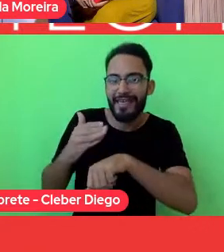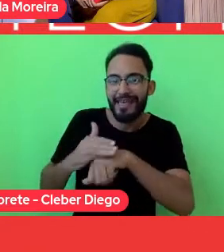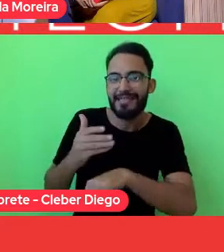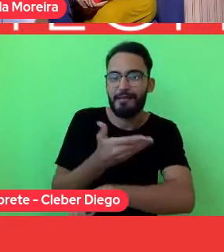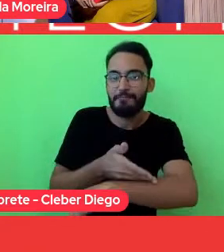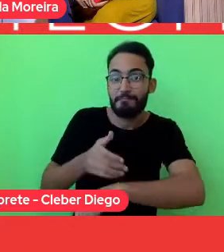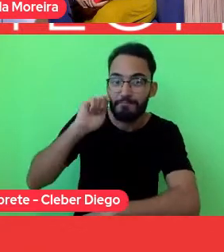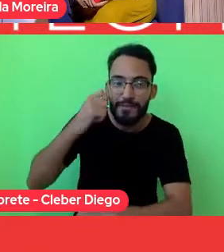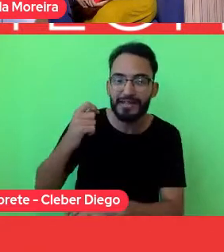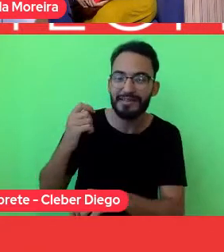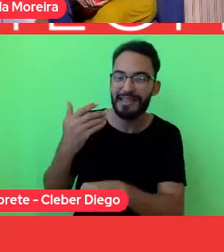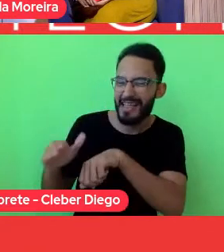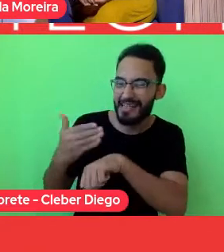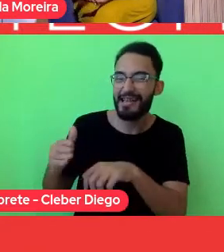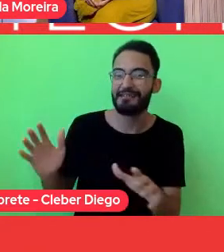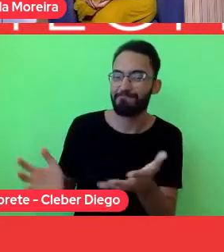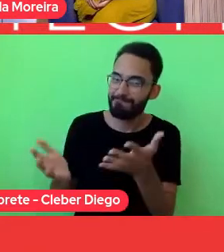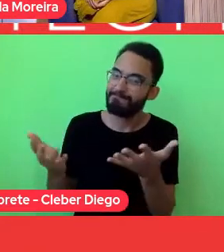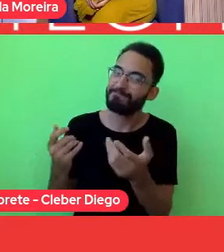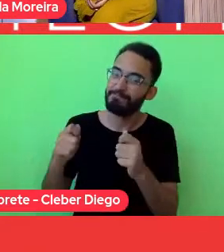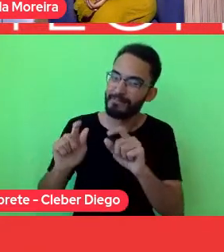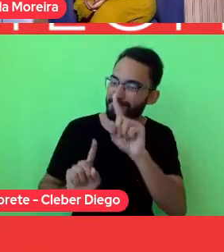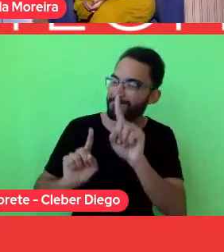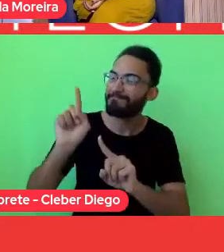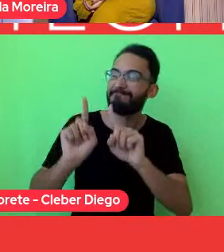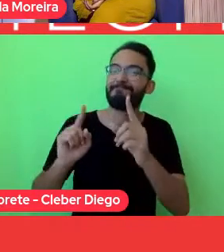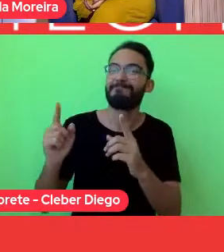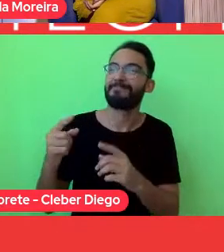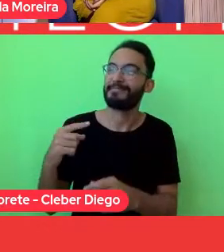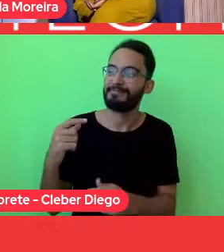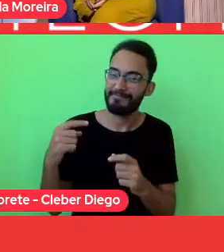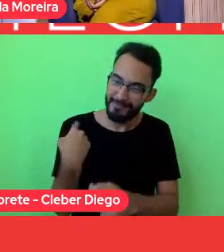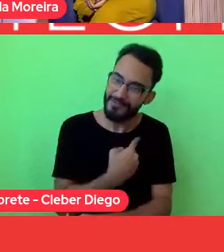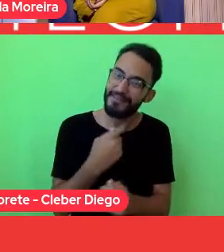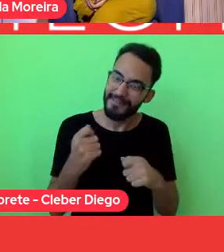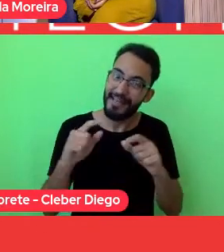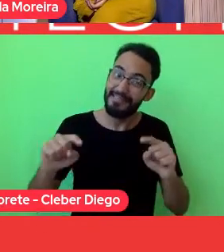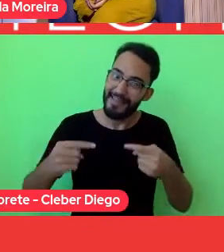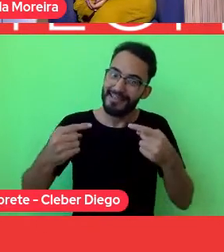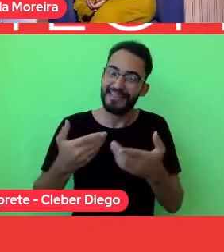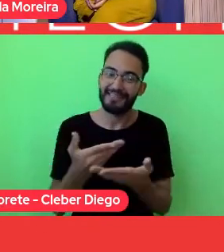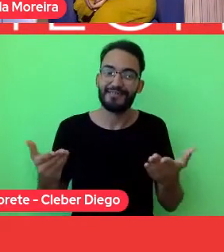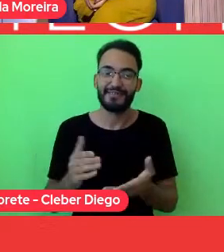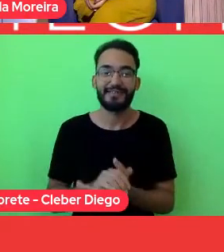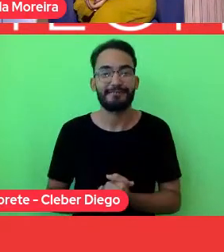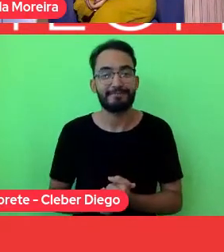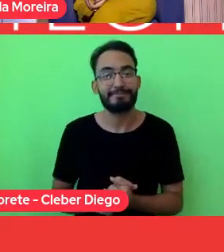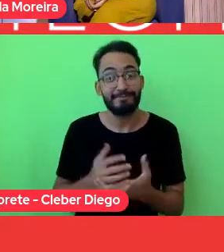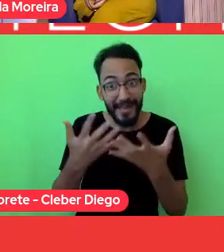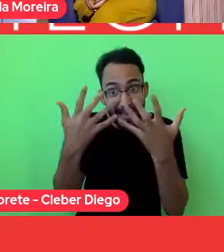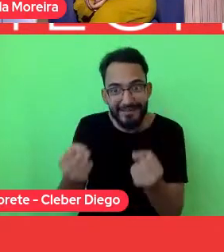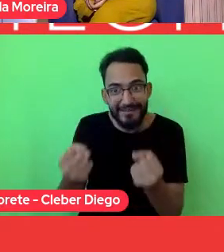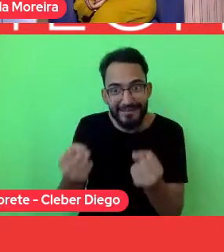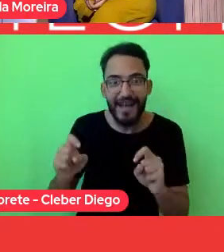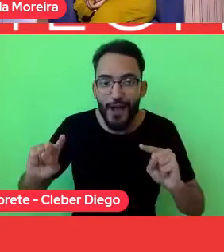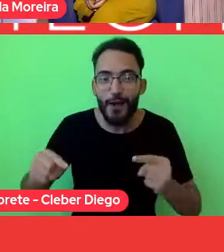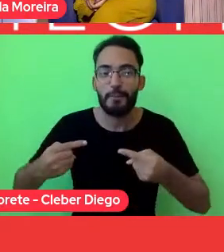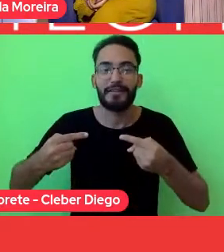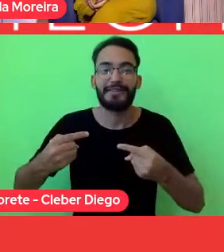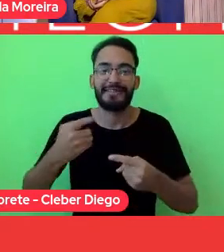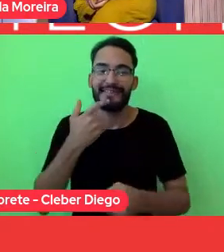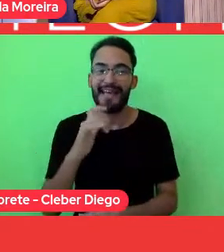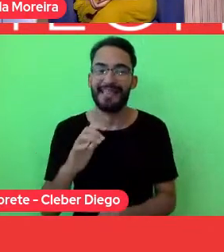competir. Vamos lançar o desafio. Eu amei, vem competir com a CIT, esse é o lema,